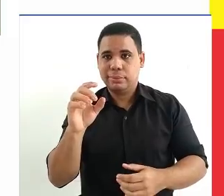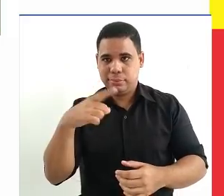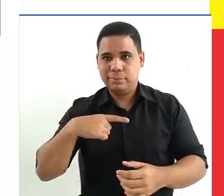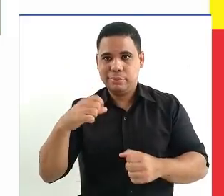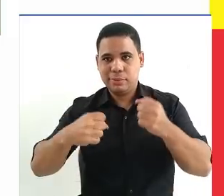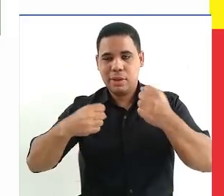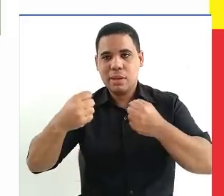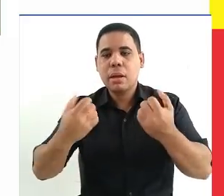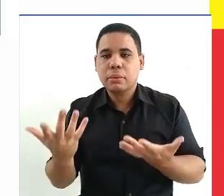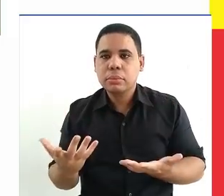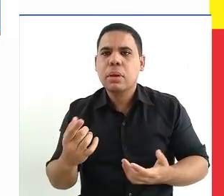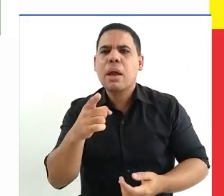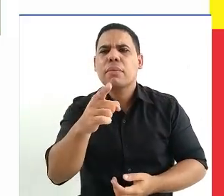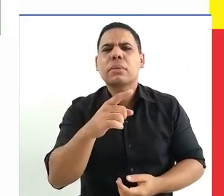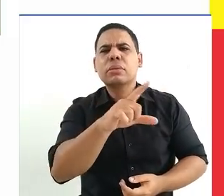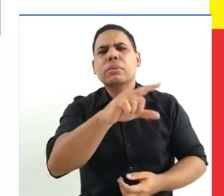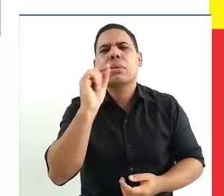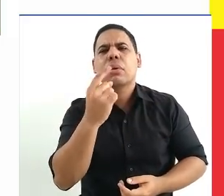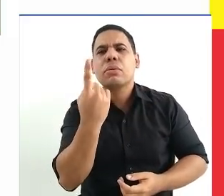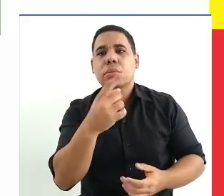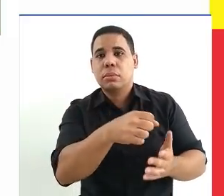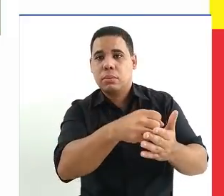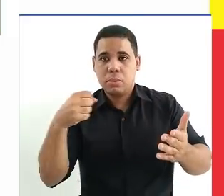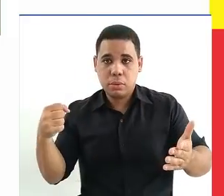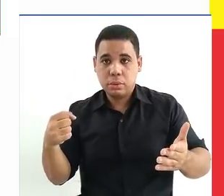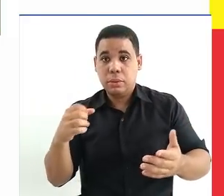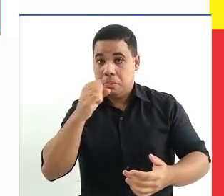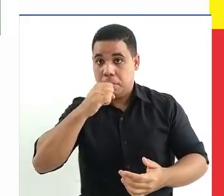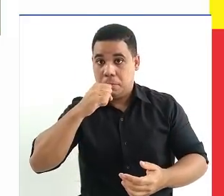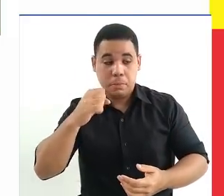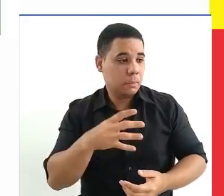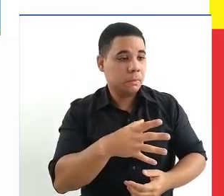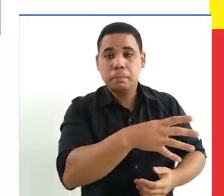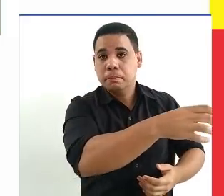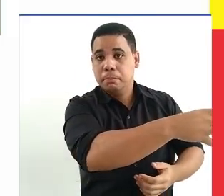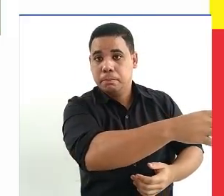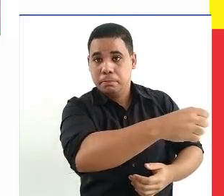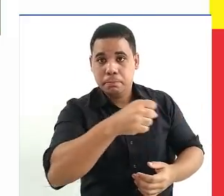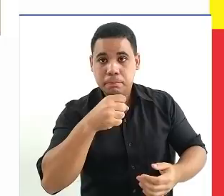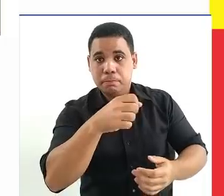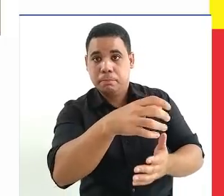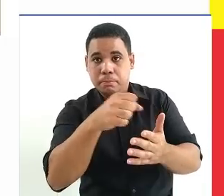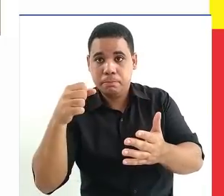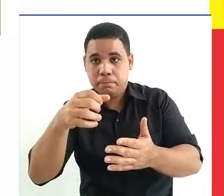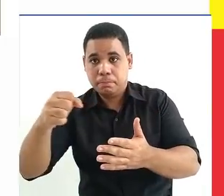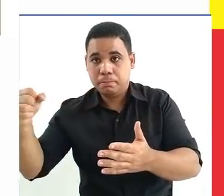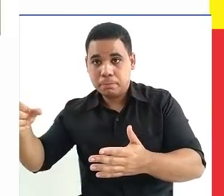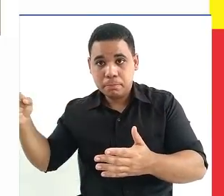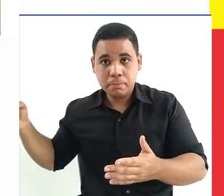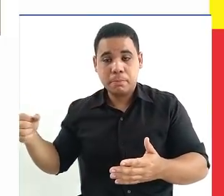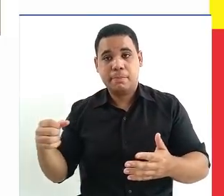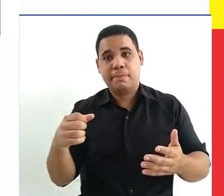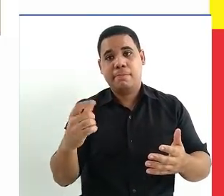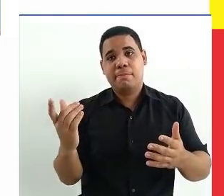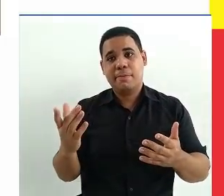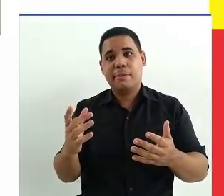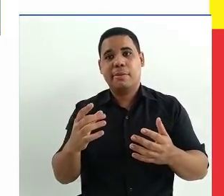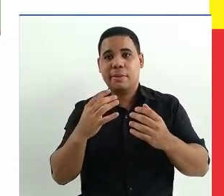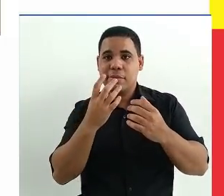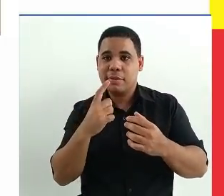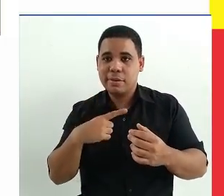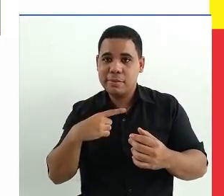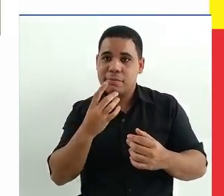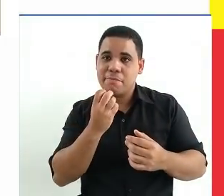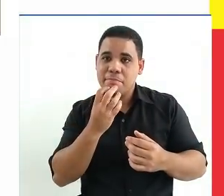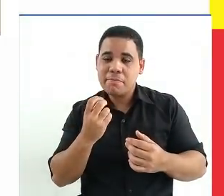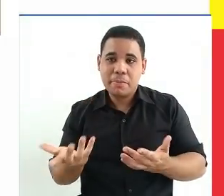é. Então você escolhe uma porta, o apresentador vai abrir todas as portas que tem bodies e vai deixar você com